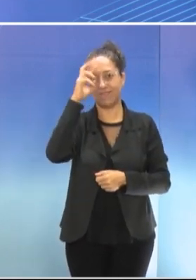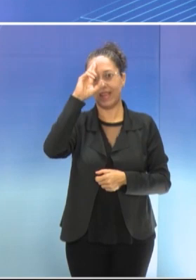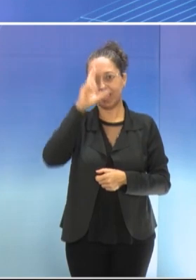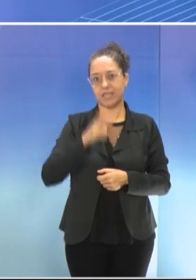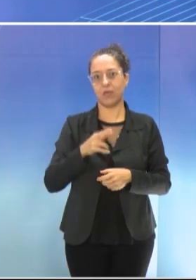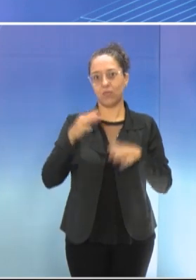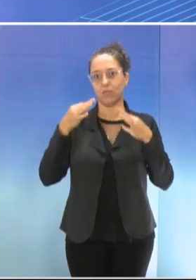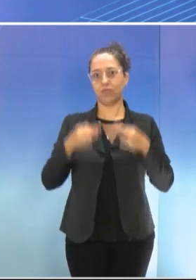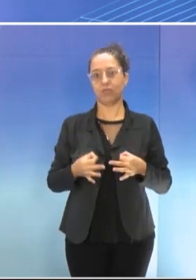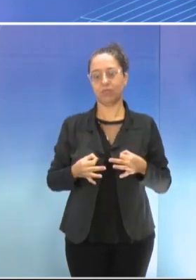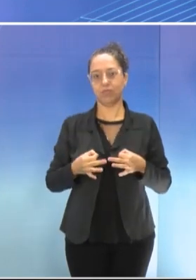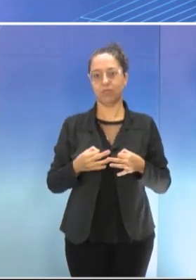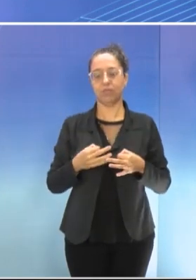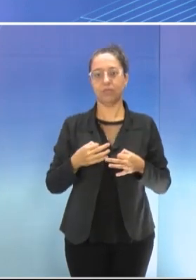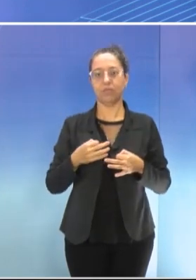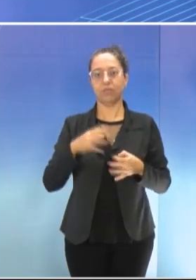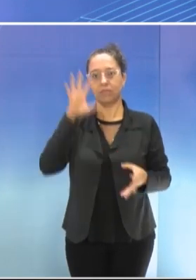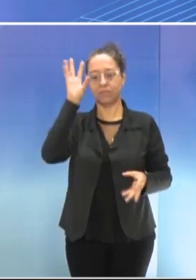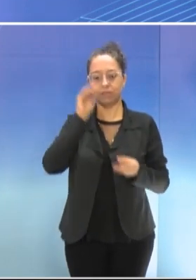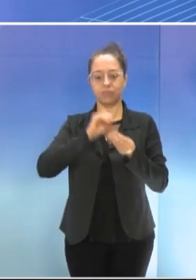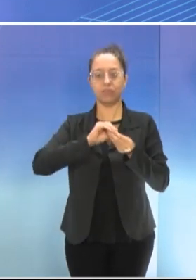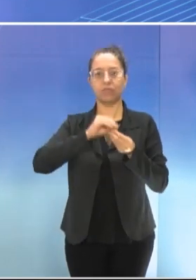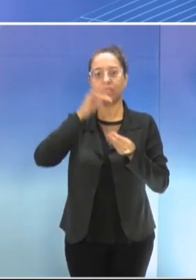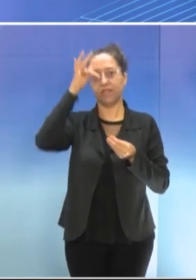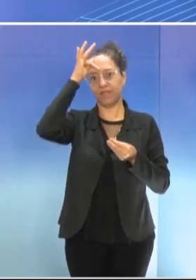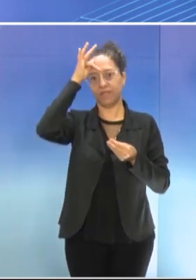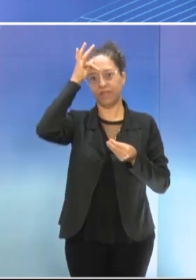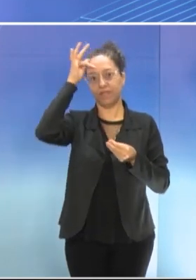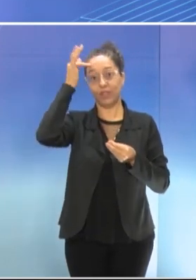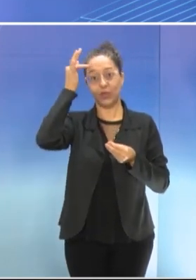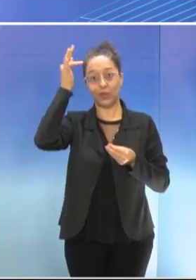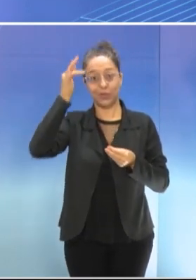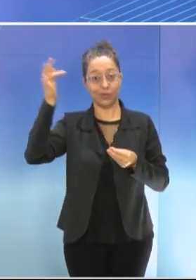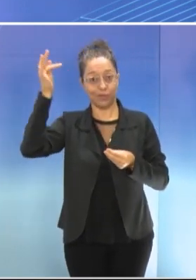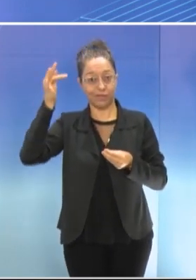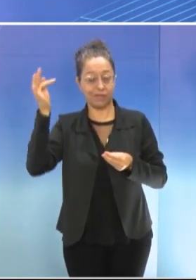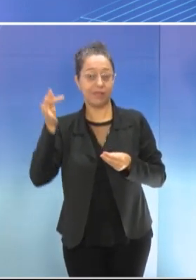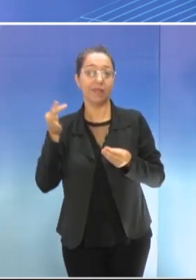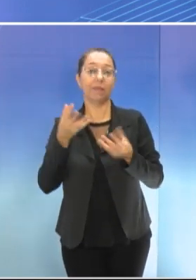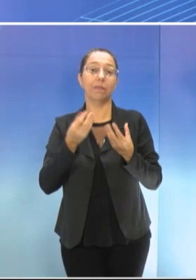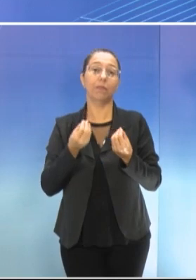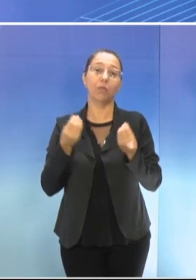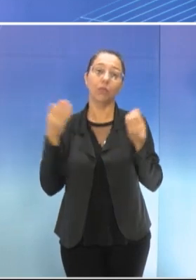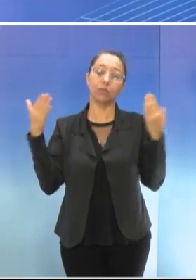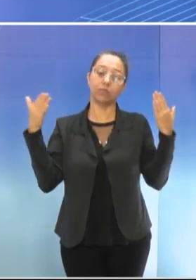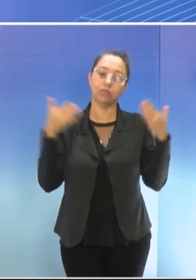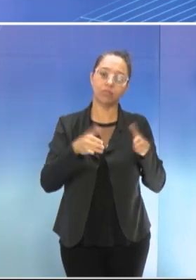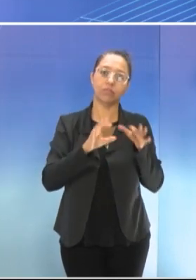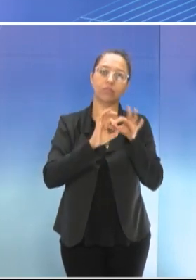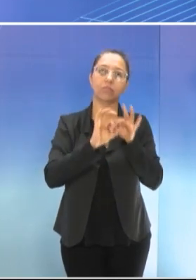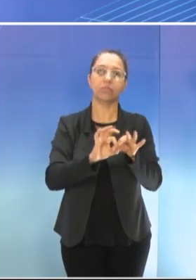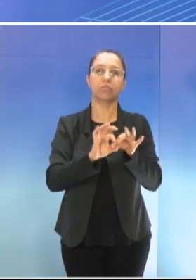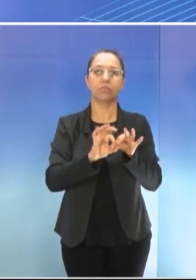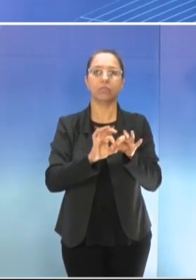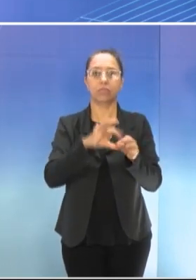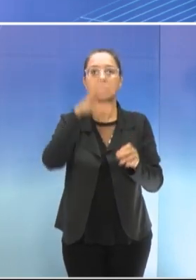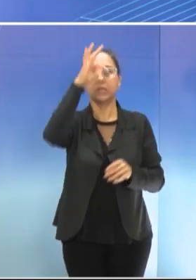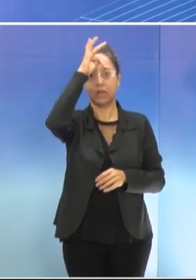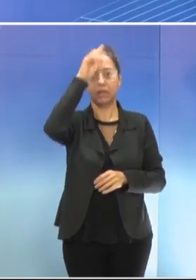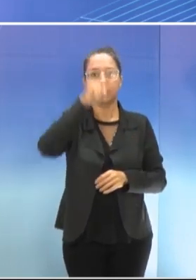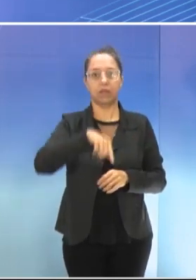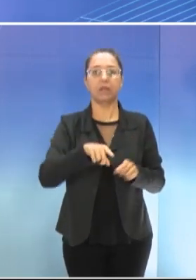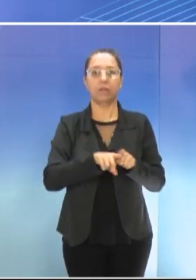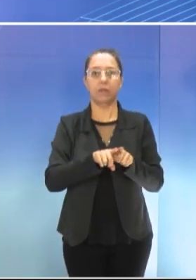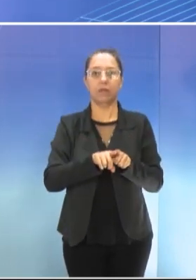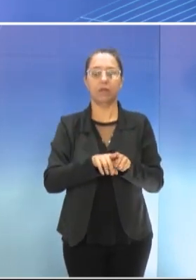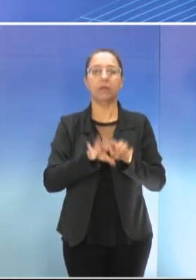que a filosofia está muito enraizada na fé cristã. Então você tem que pensar de forma racional, né? Você não